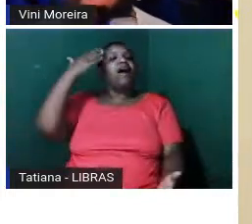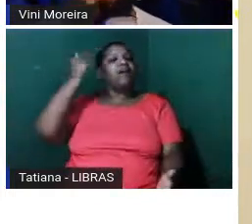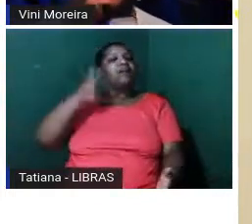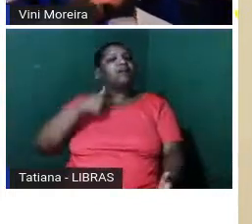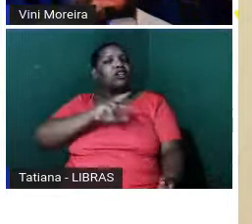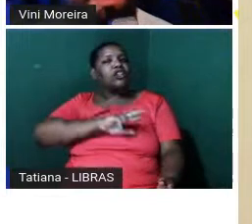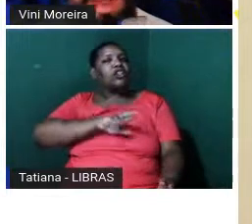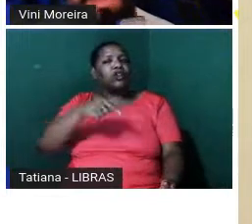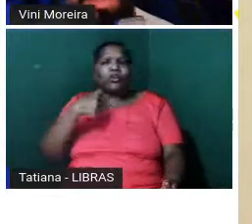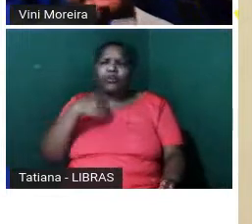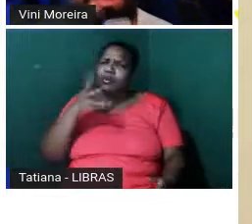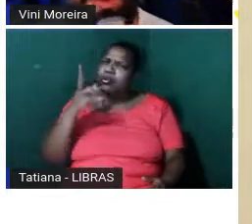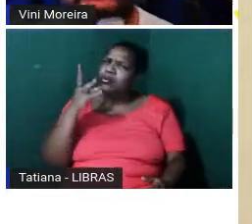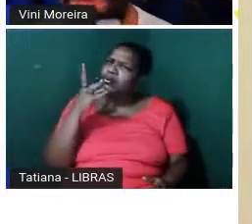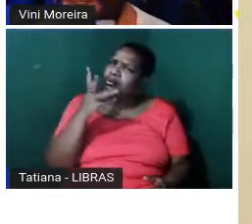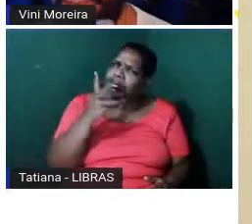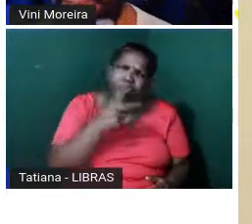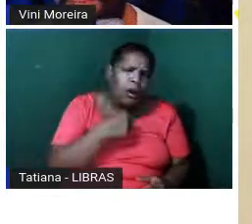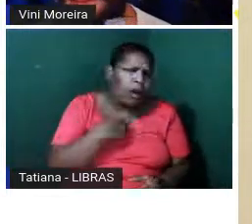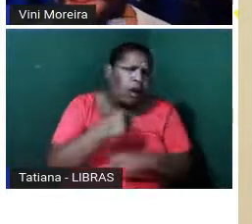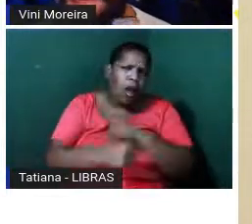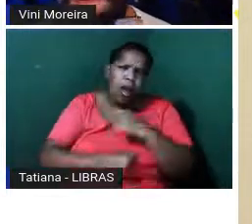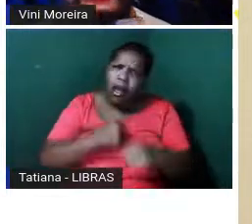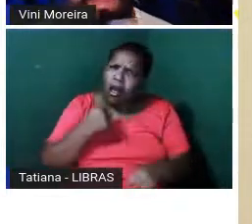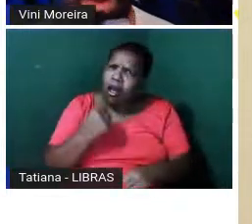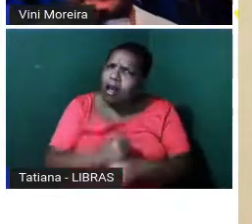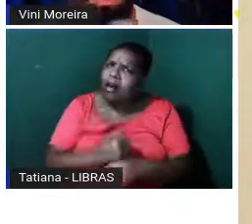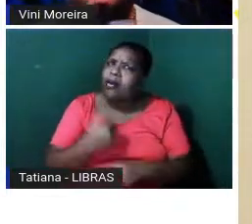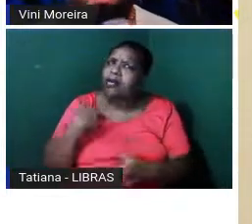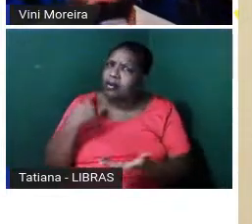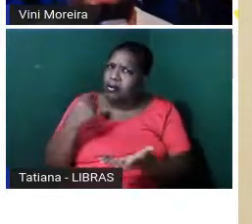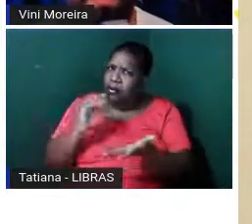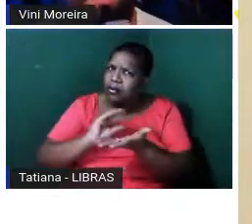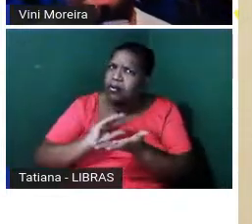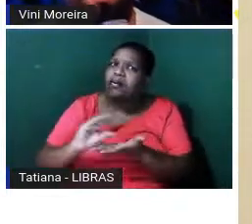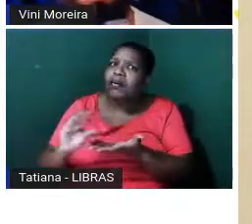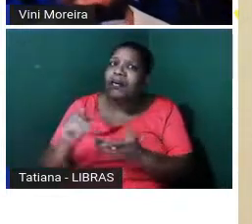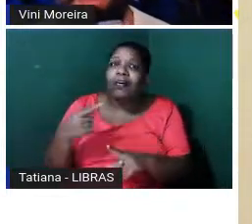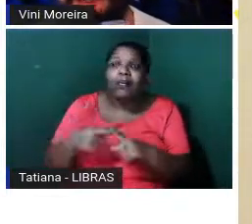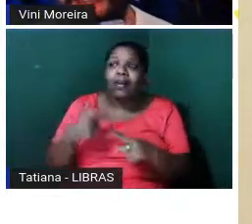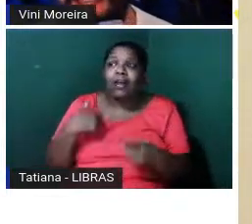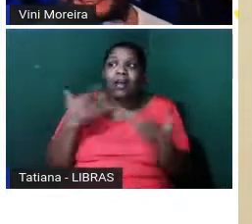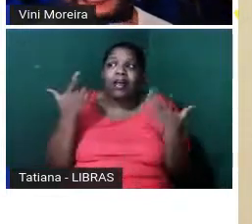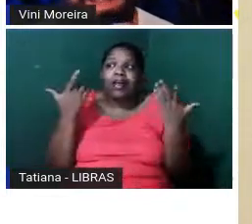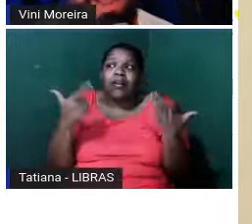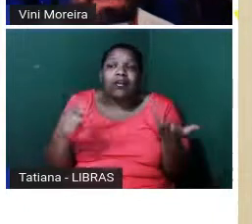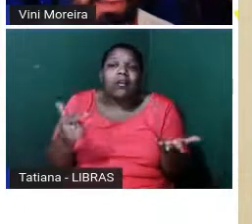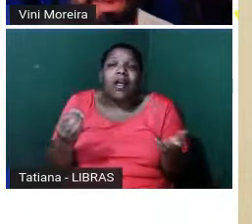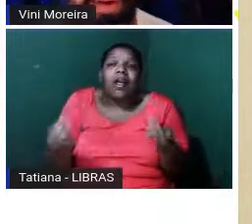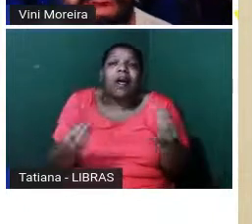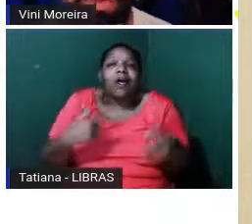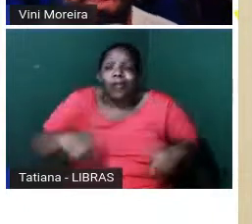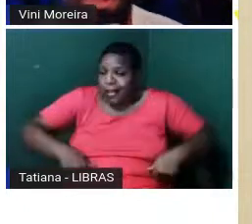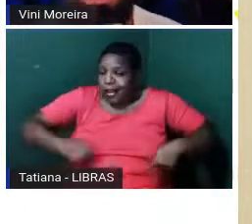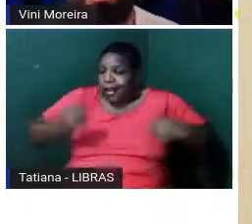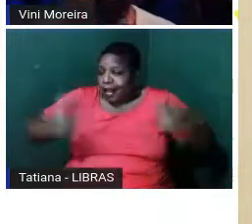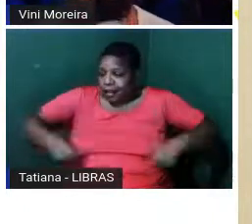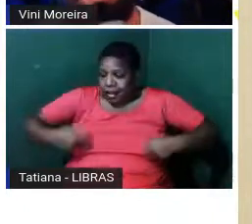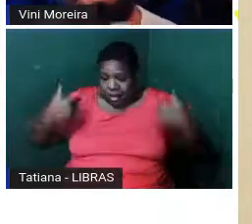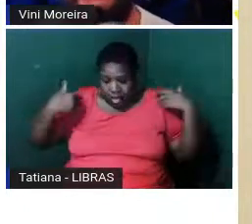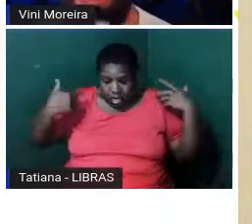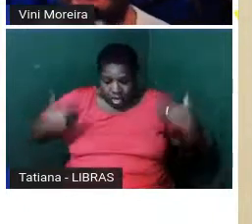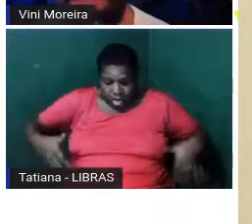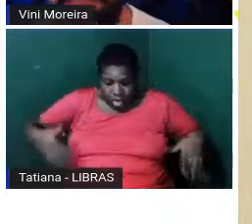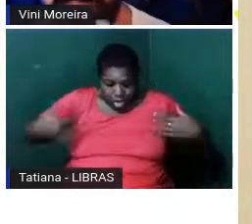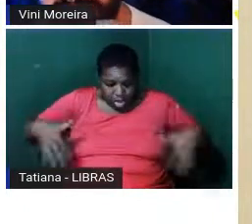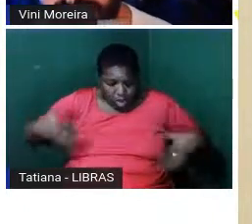diferencial demorei muito tempo muitos anos para começar a investir porque não tenho porque você gastar muito agora se você